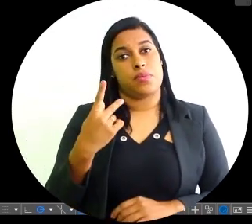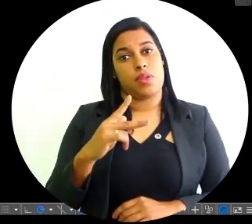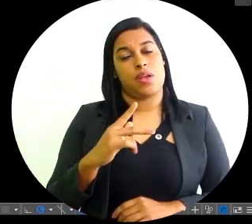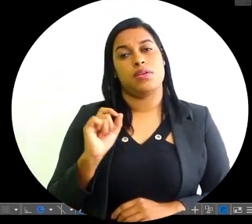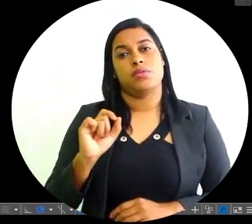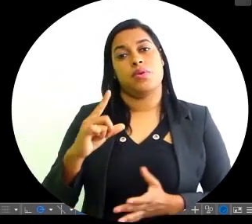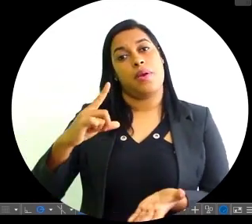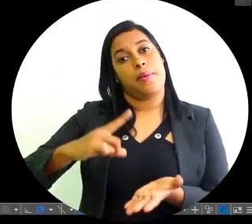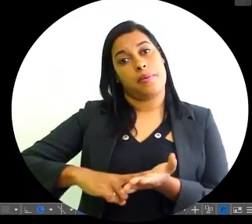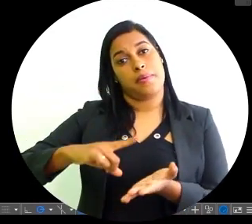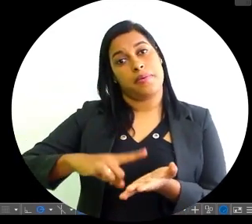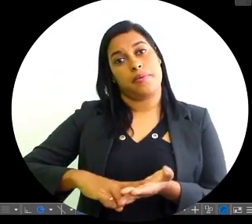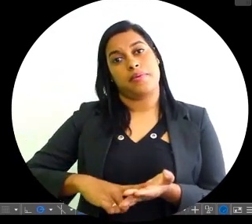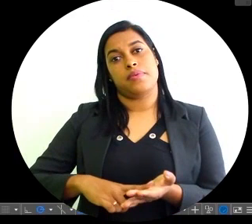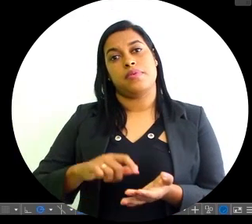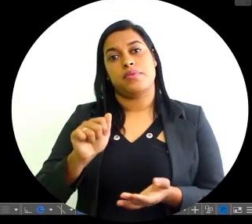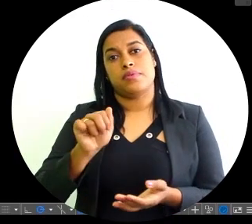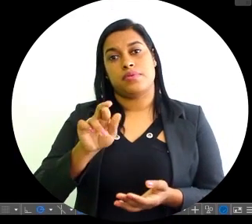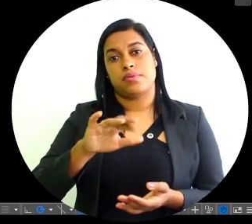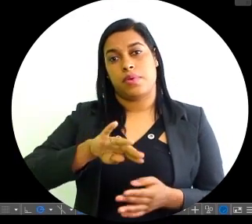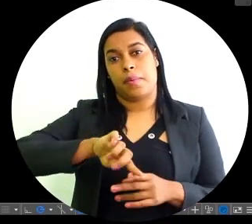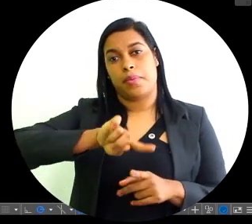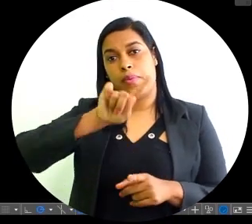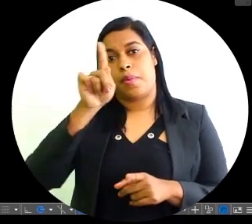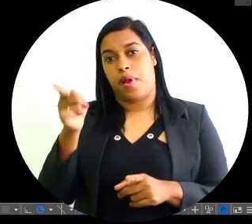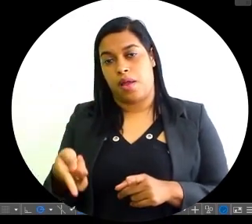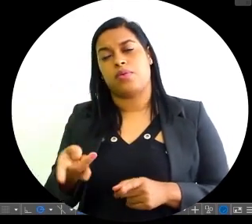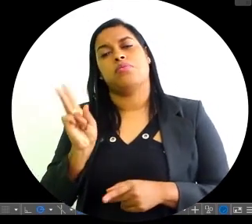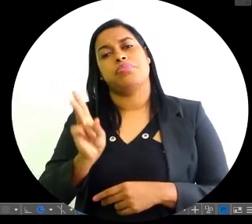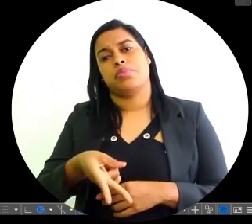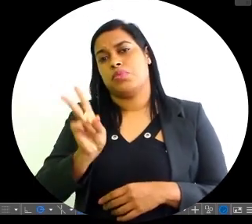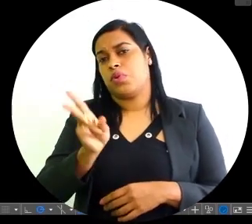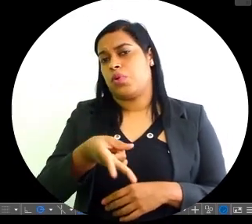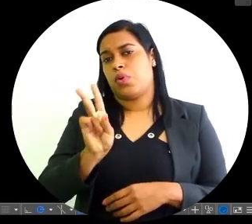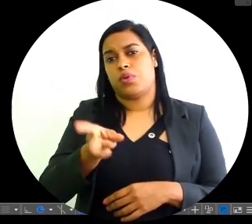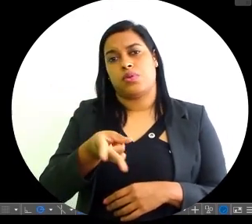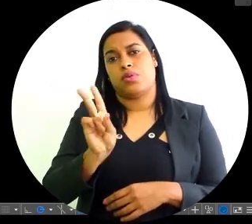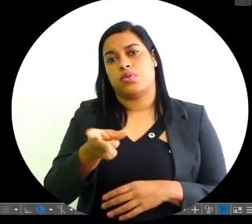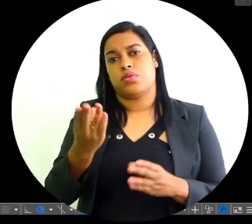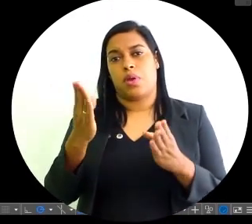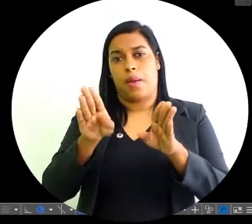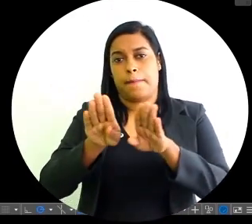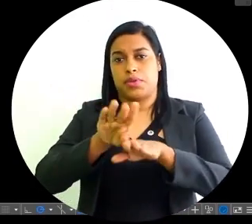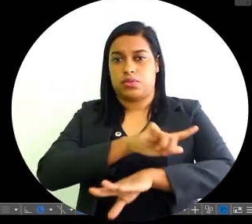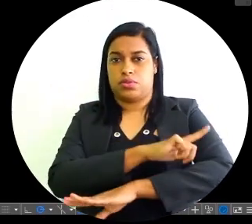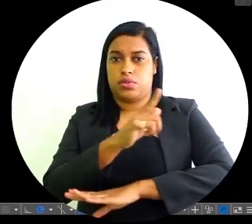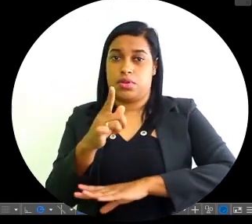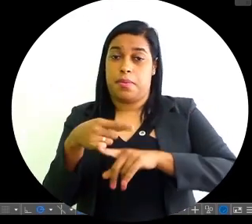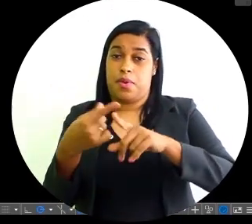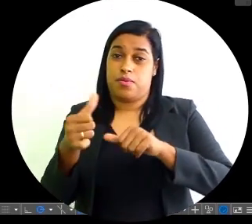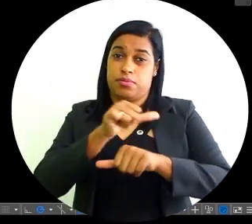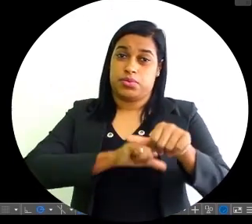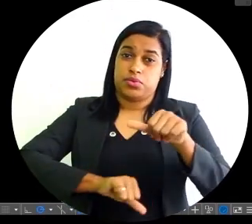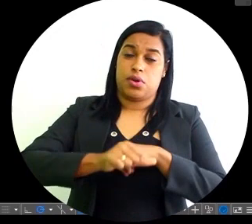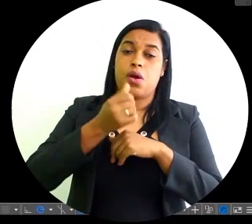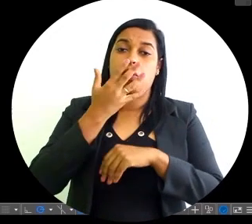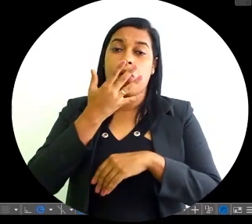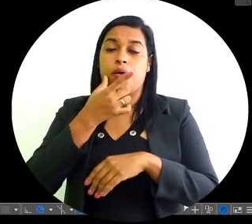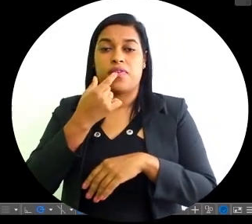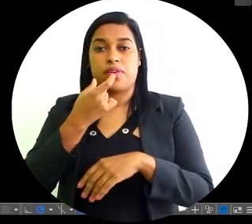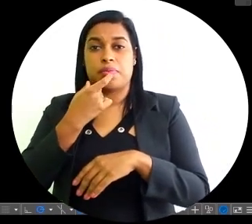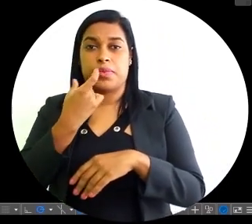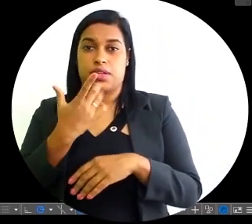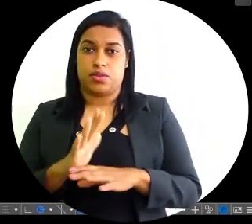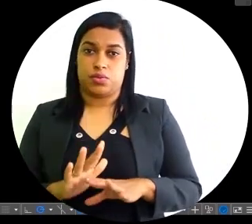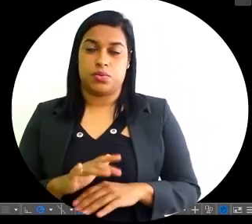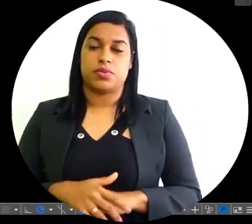clicar só sobre o arco, ele continua fazendo parte do layer portas e janelas, mas eu vou alterar a cor dele aqui para vermelho. E